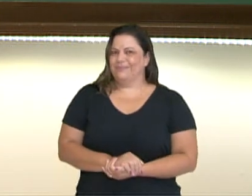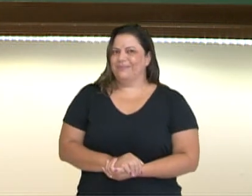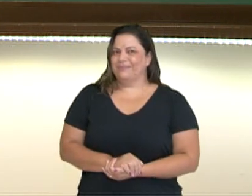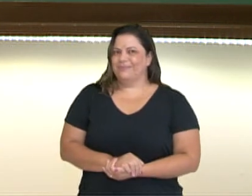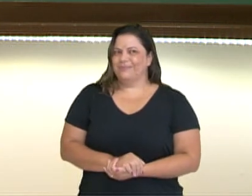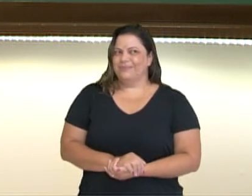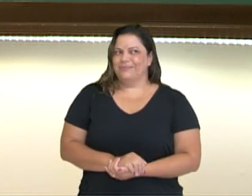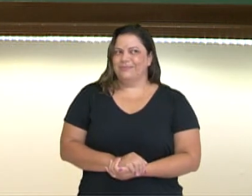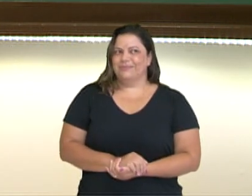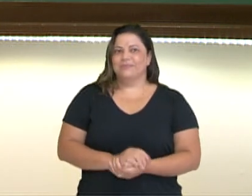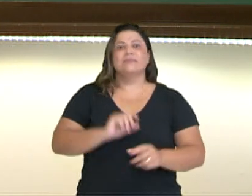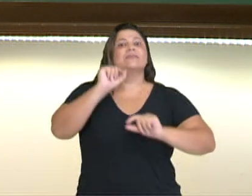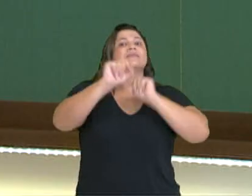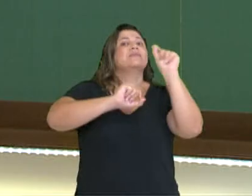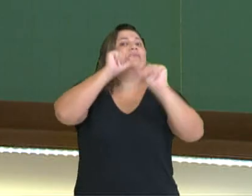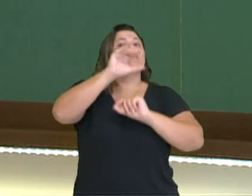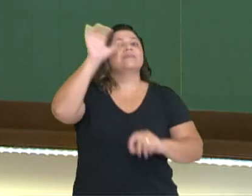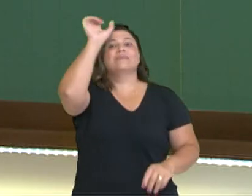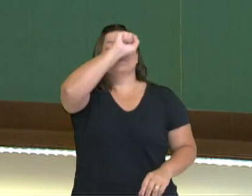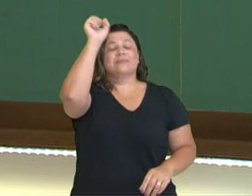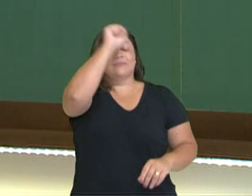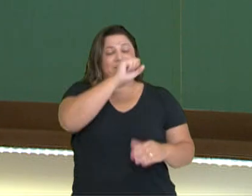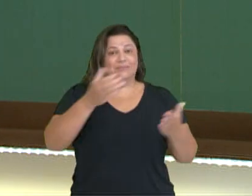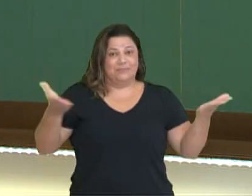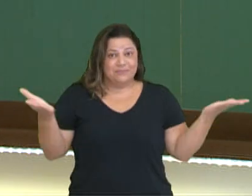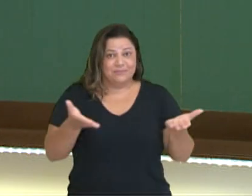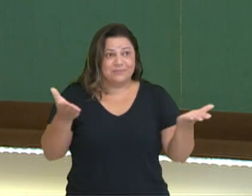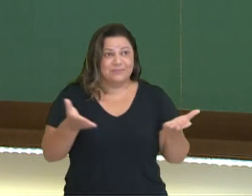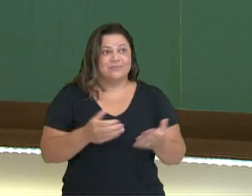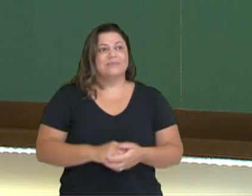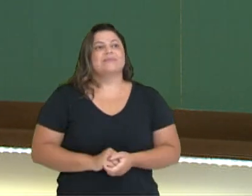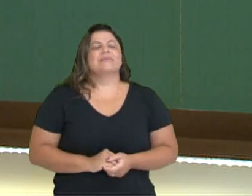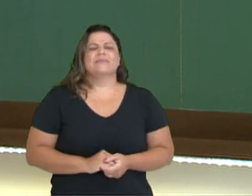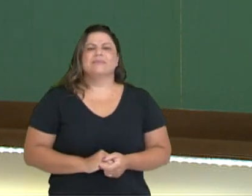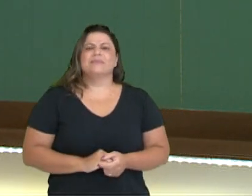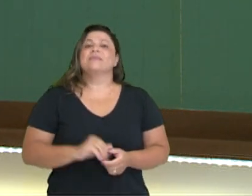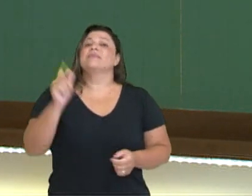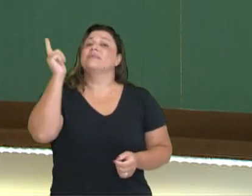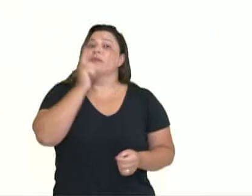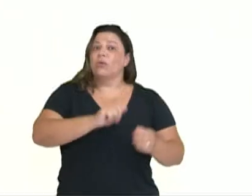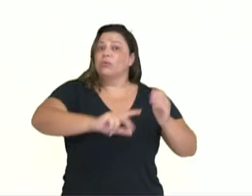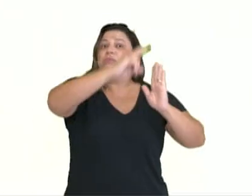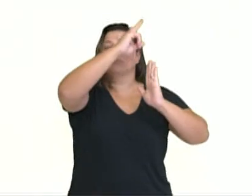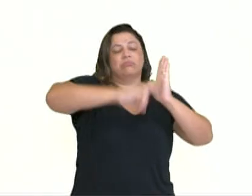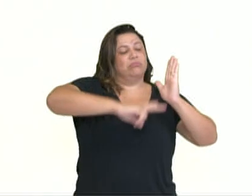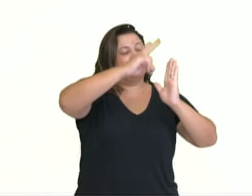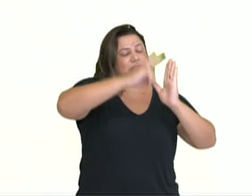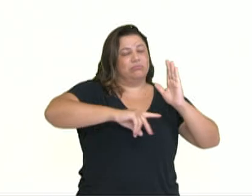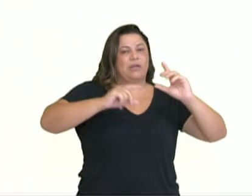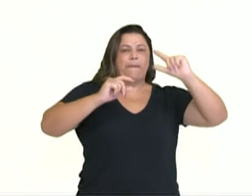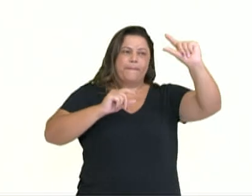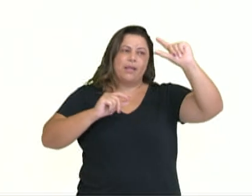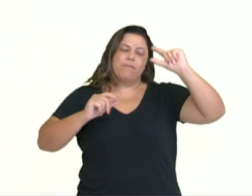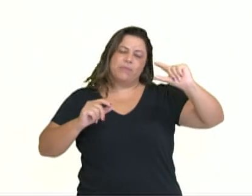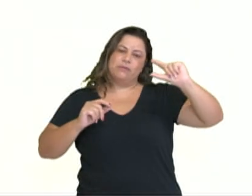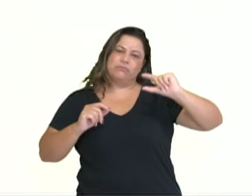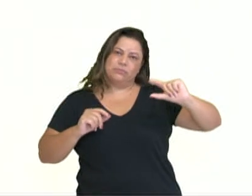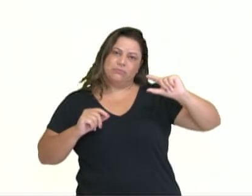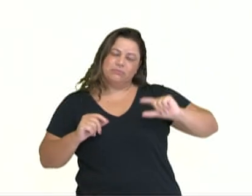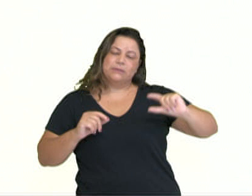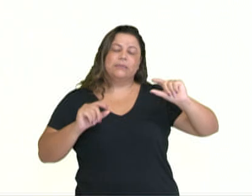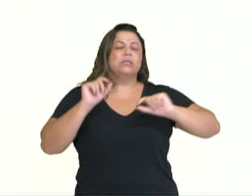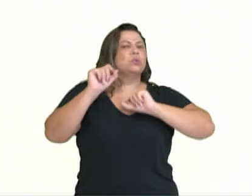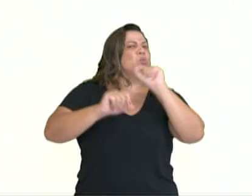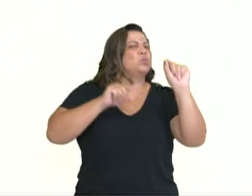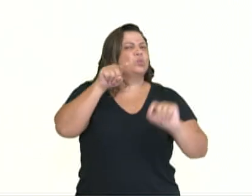O que será que aprendemos hoje? Você conseguiu ler trechos de um conto de Lígia Fagundes Telles, mas o que